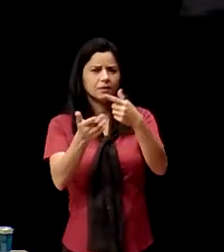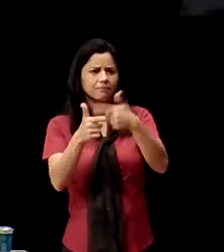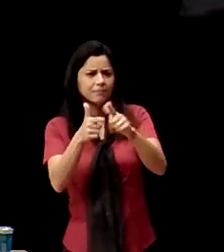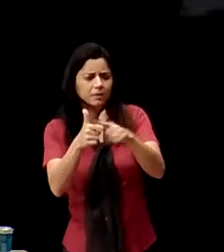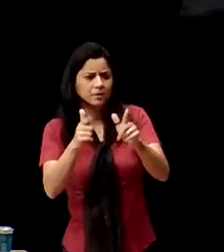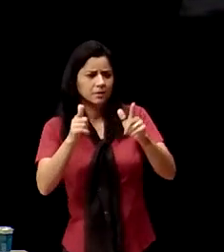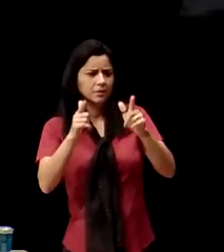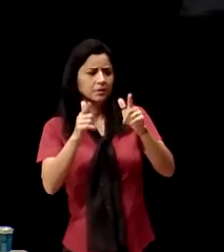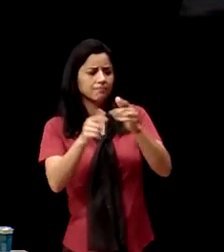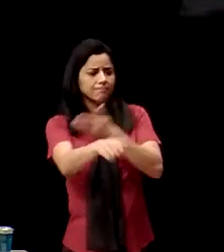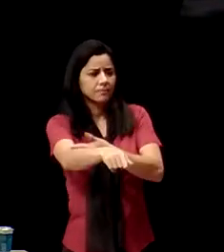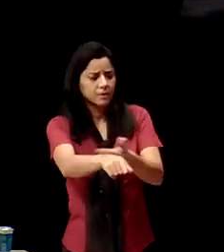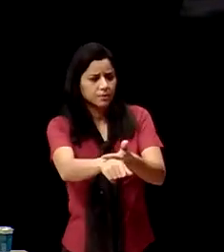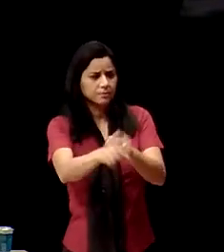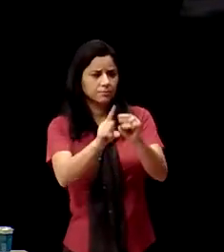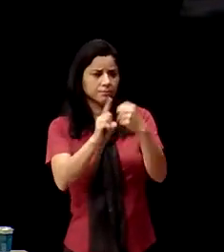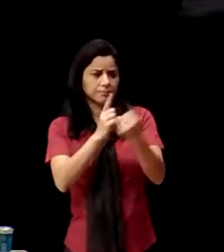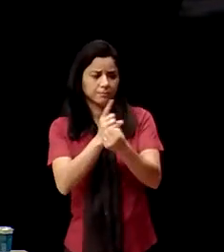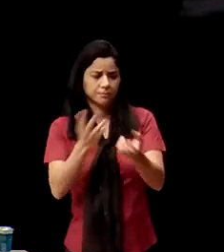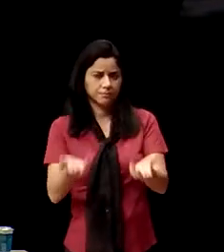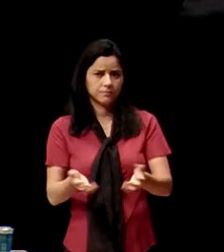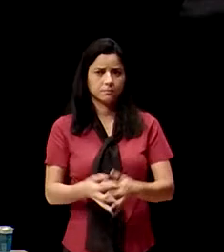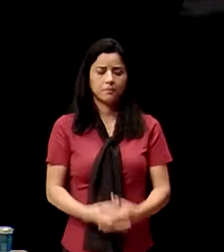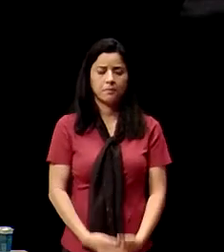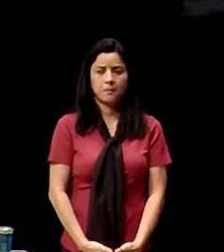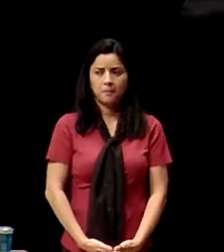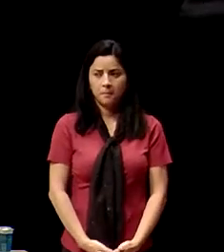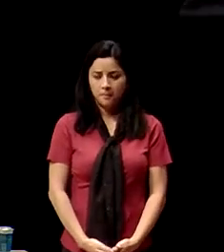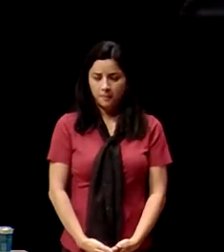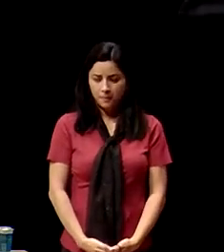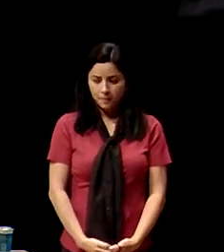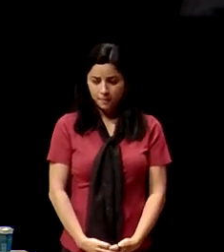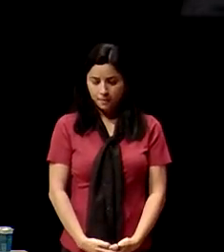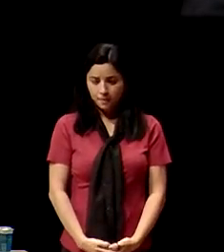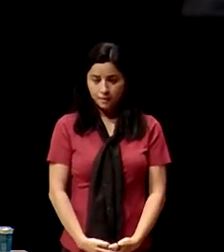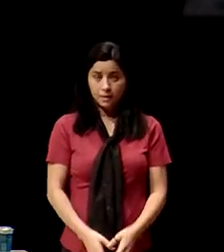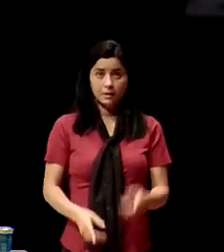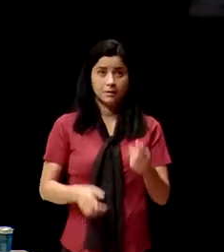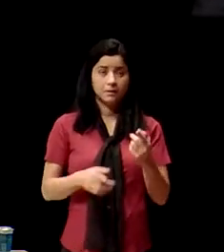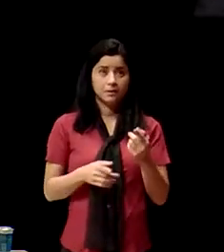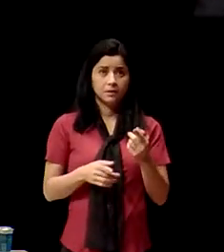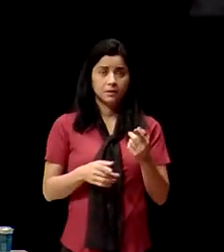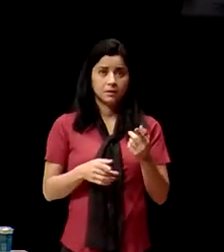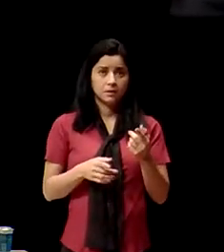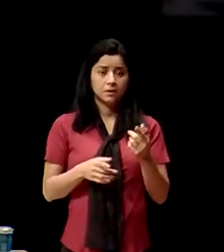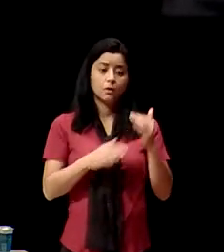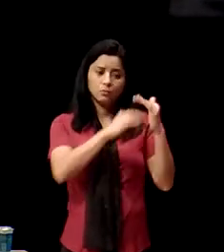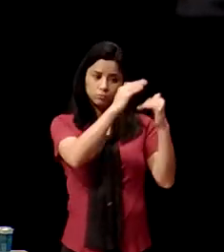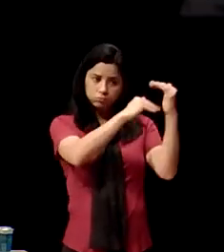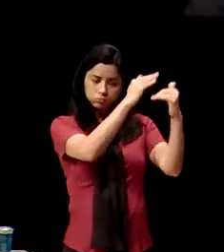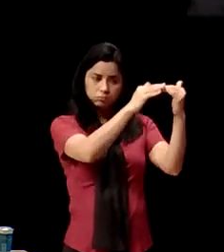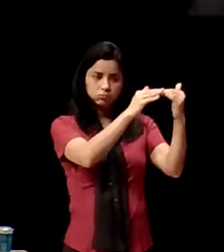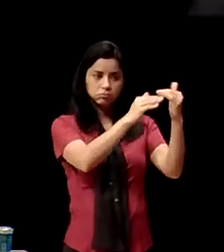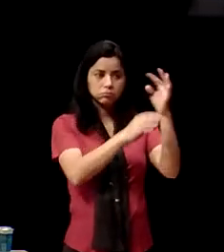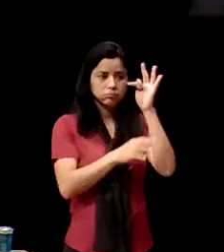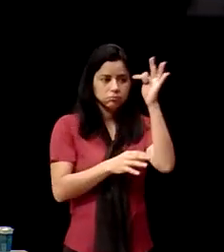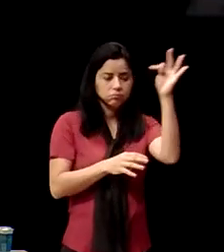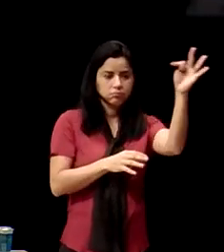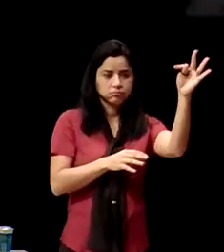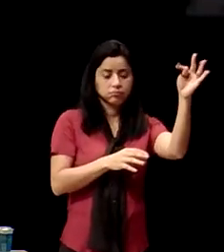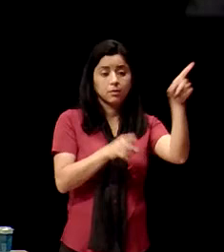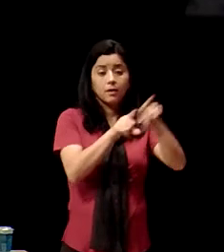sociais. Both in theory building and practice applications. Tanto na construção teórica como